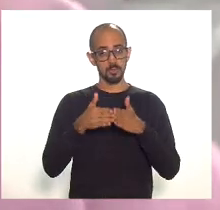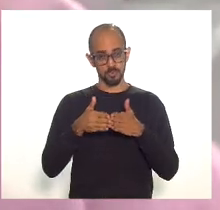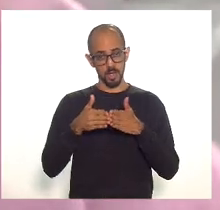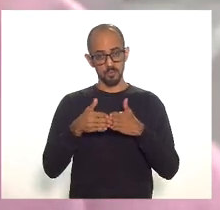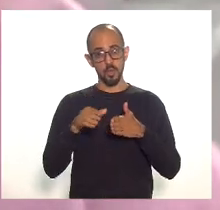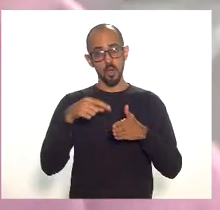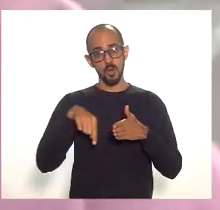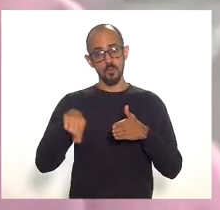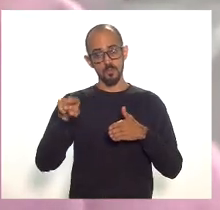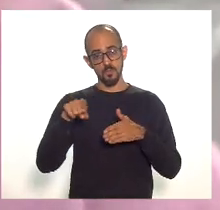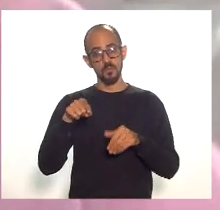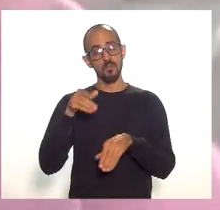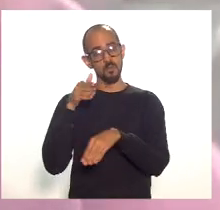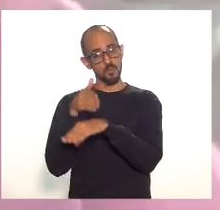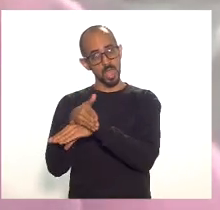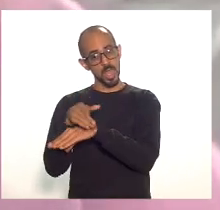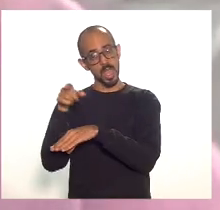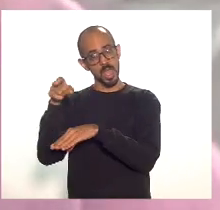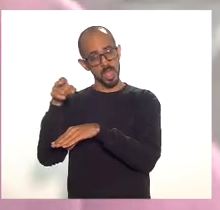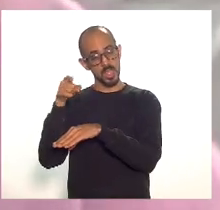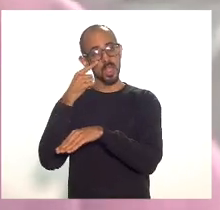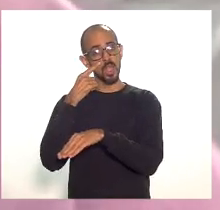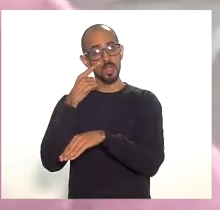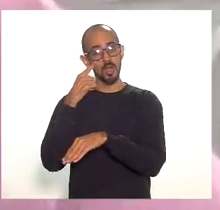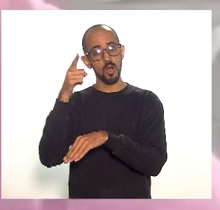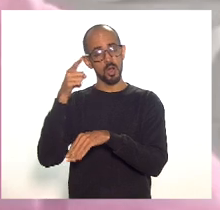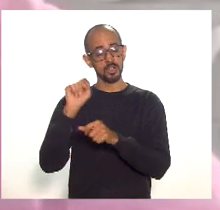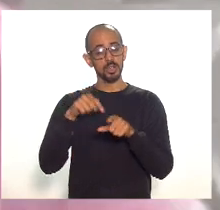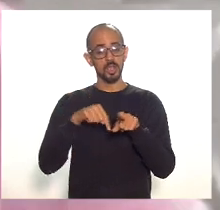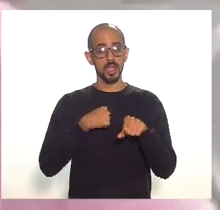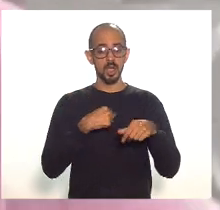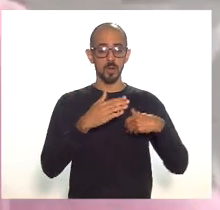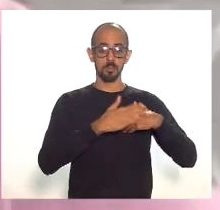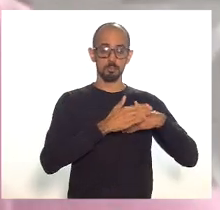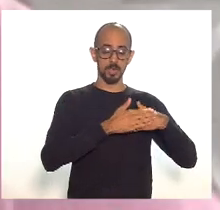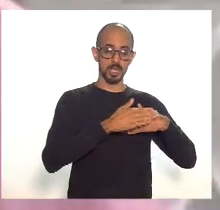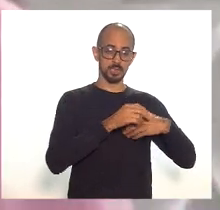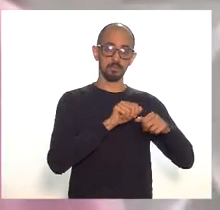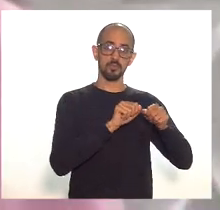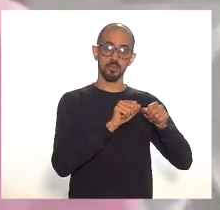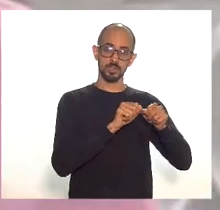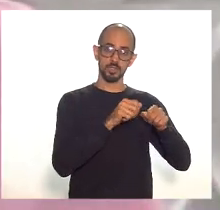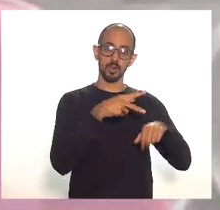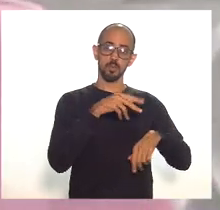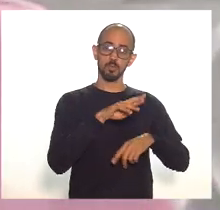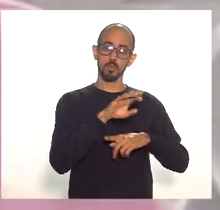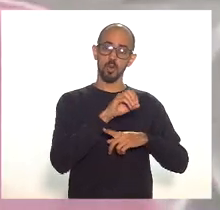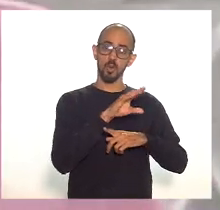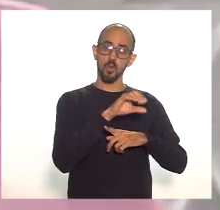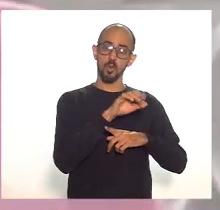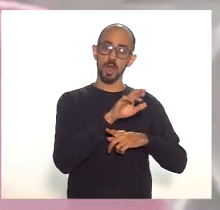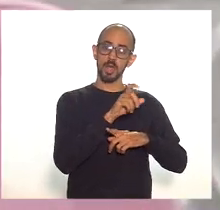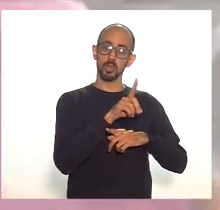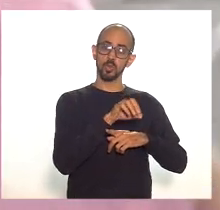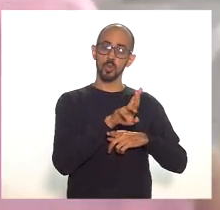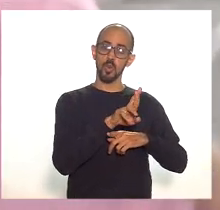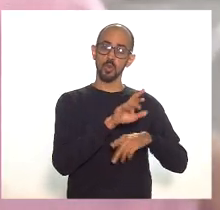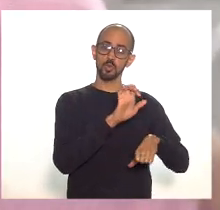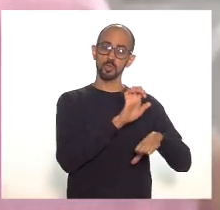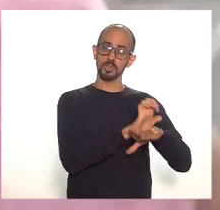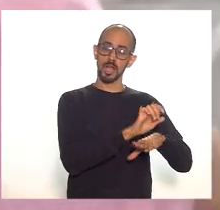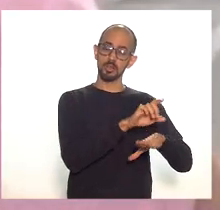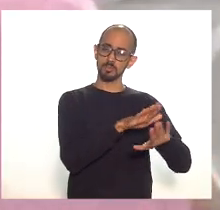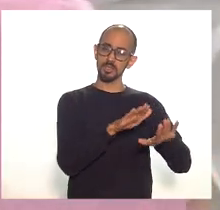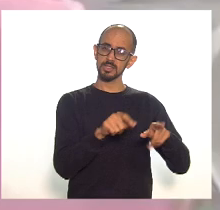mesma farei uma intervenção junto ao Procurador-Geral do Estado, mas acho importante que o deputado Márcio Pacheco e a